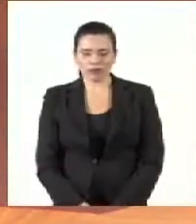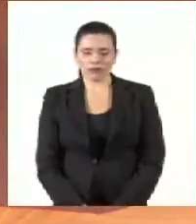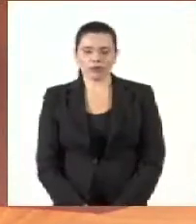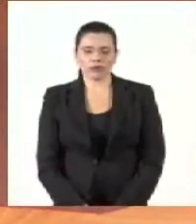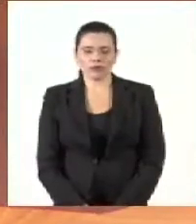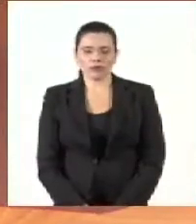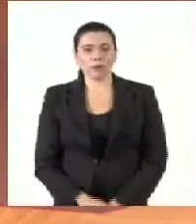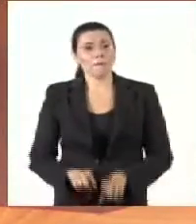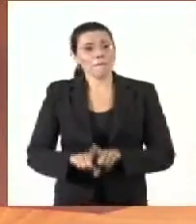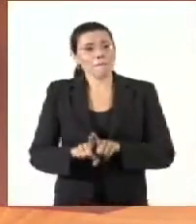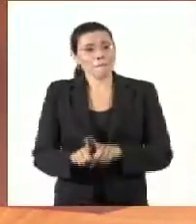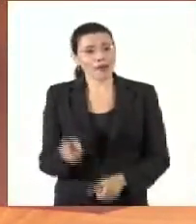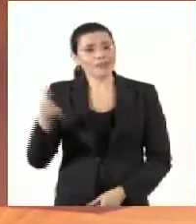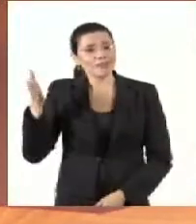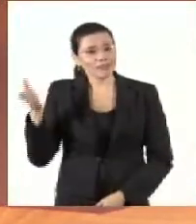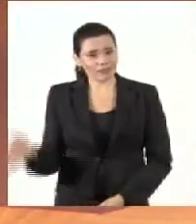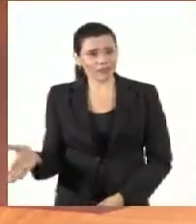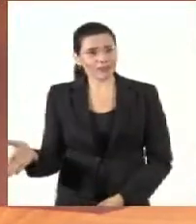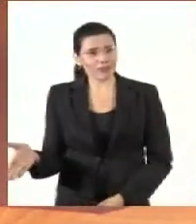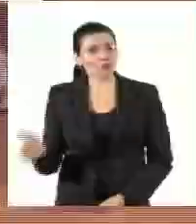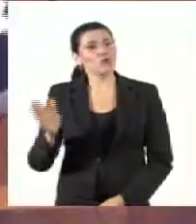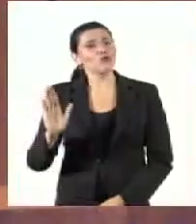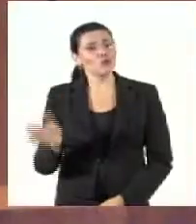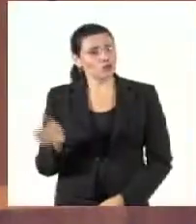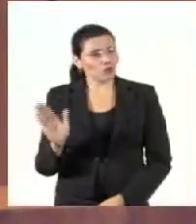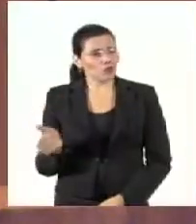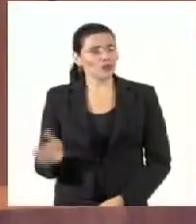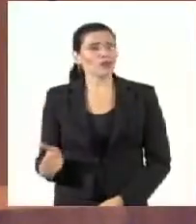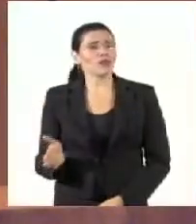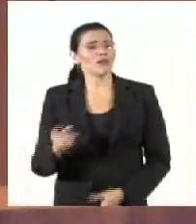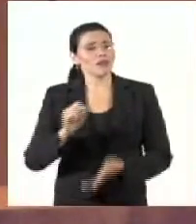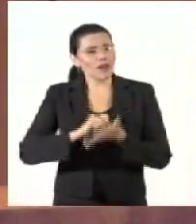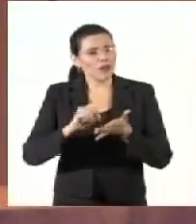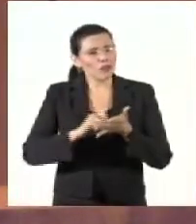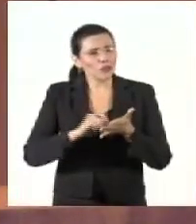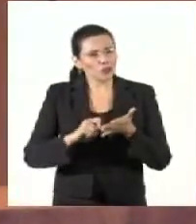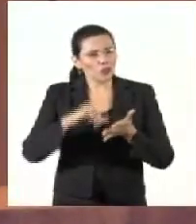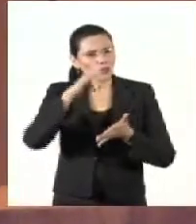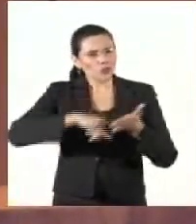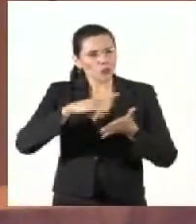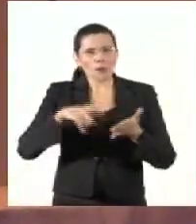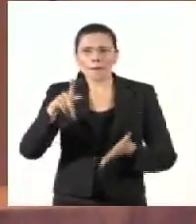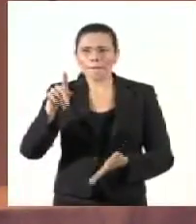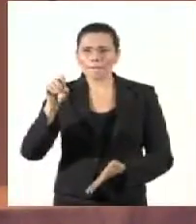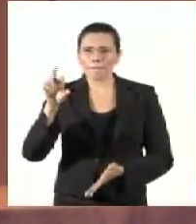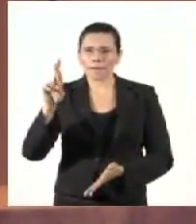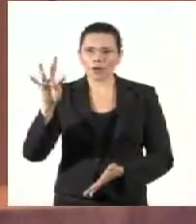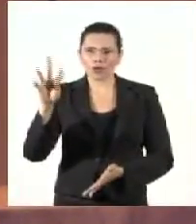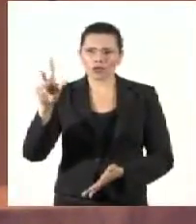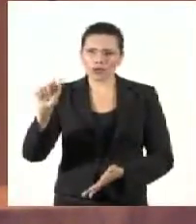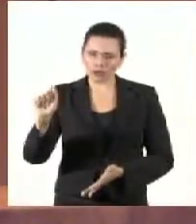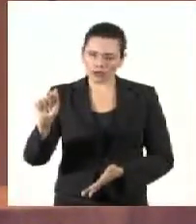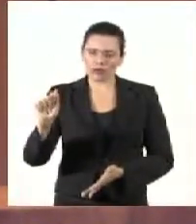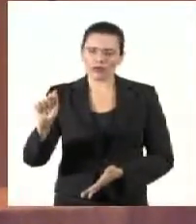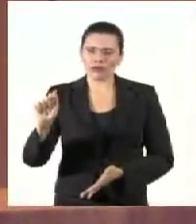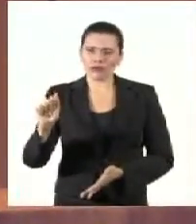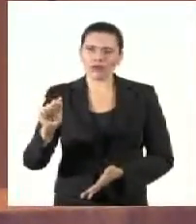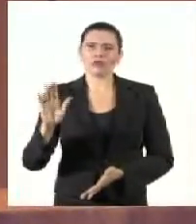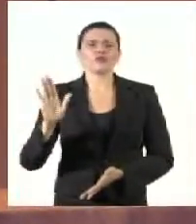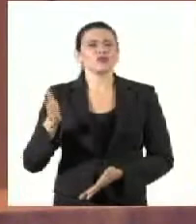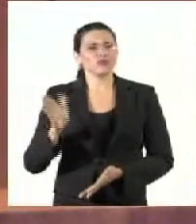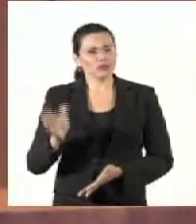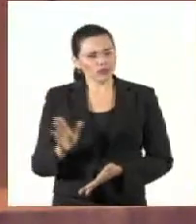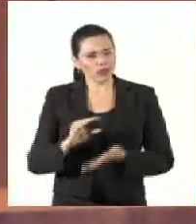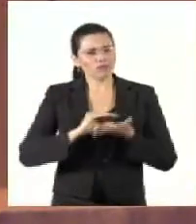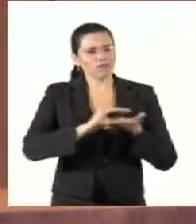já fez, deputada Graça, os repasses, deputada de Lazo. Pra vários repasses ele já fez.